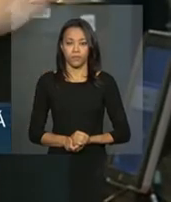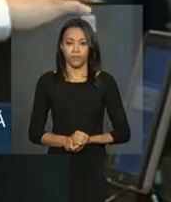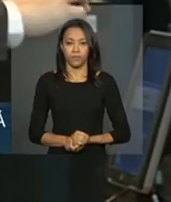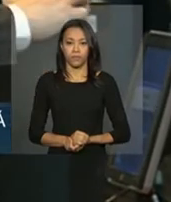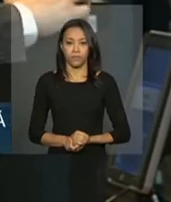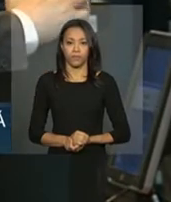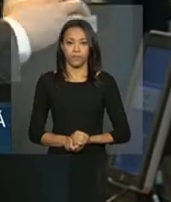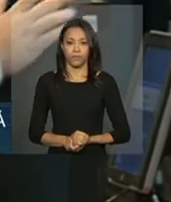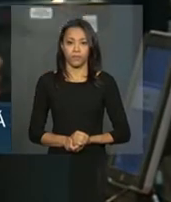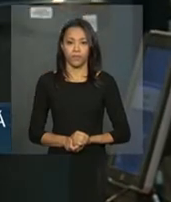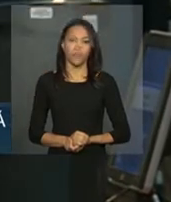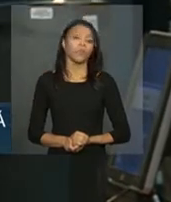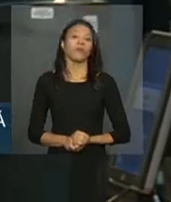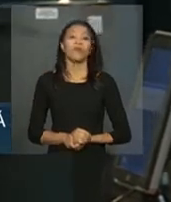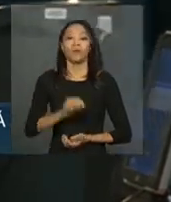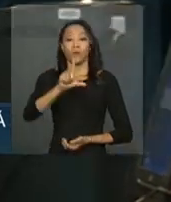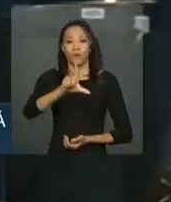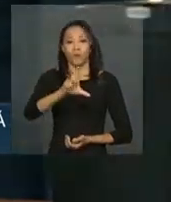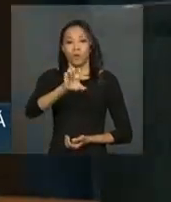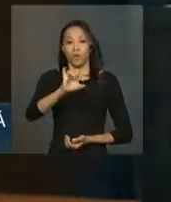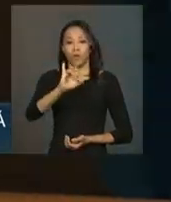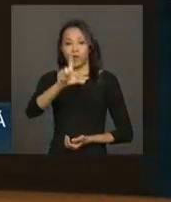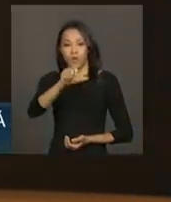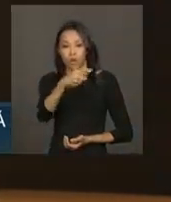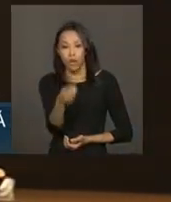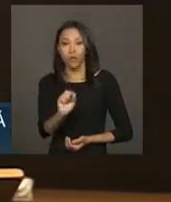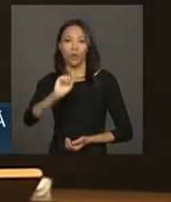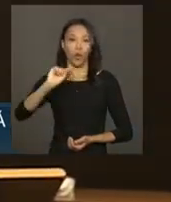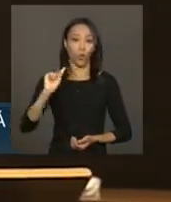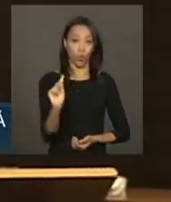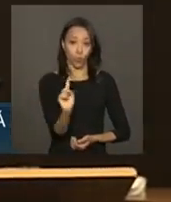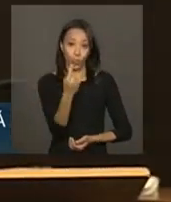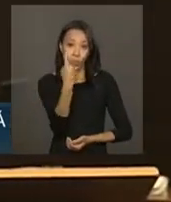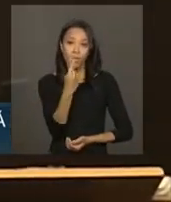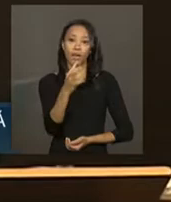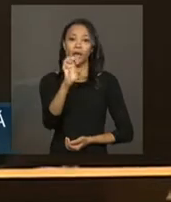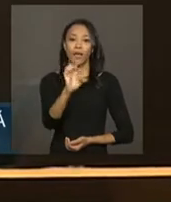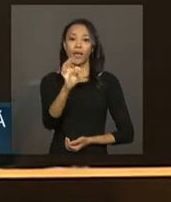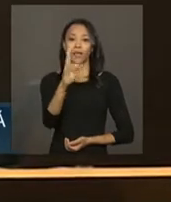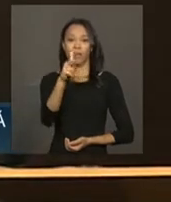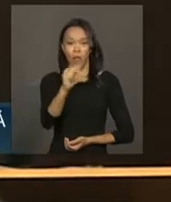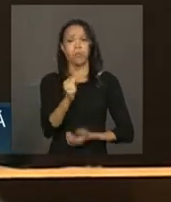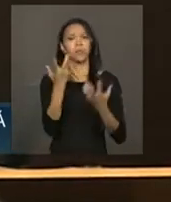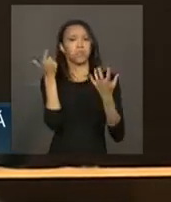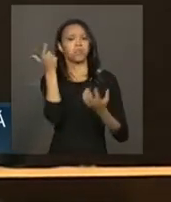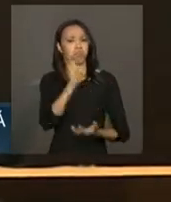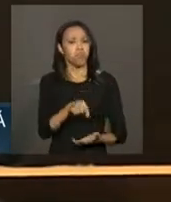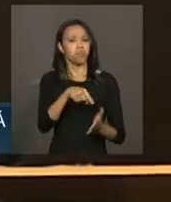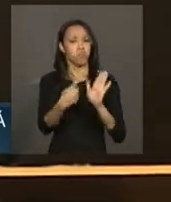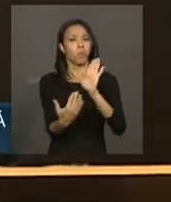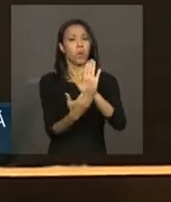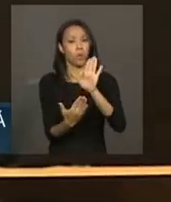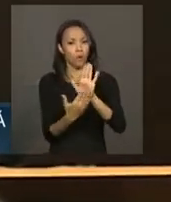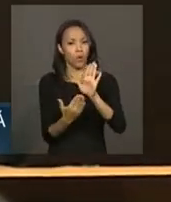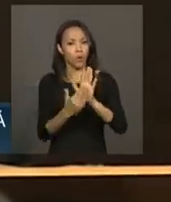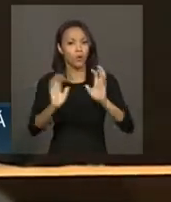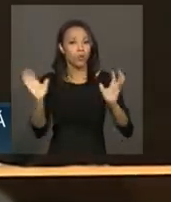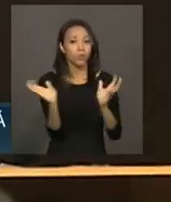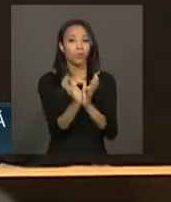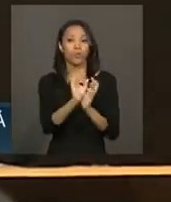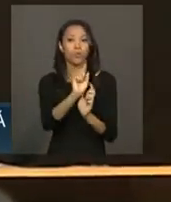então o leilão será realizado em única etapa por haver proposta para o lote